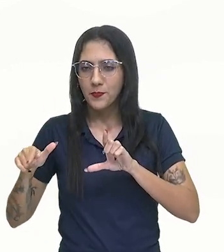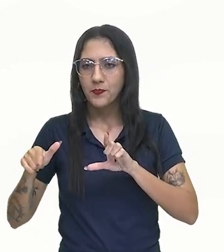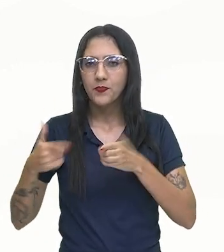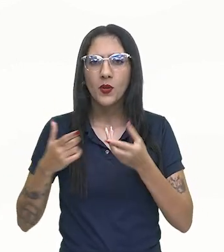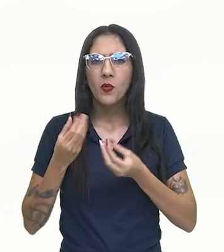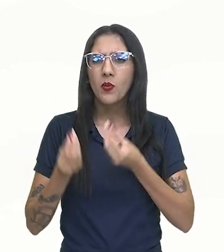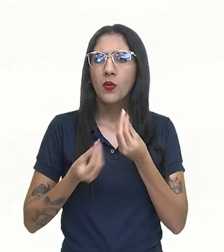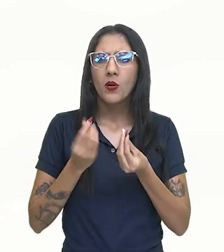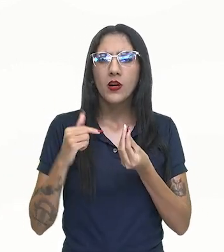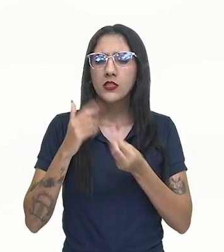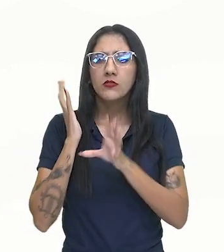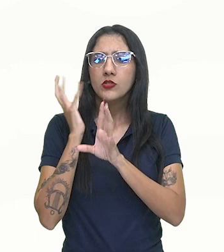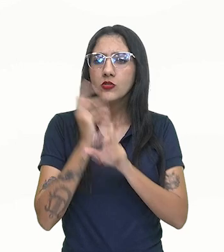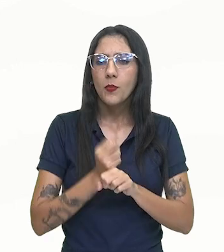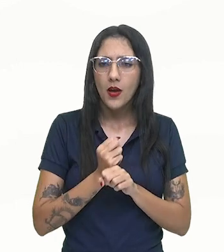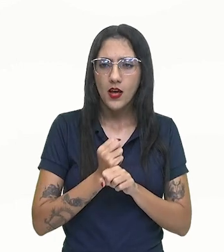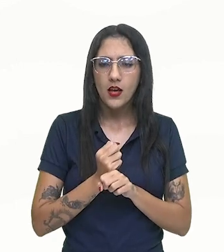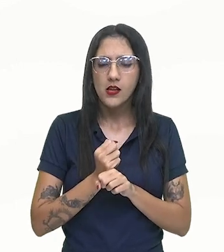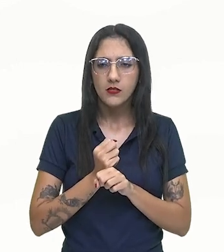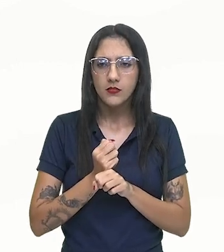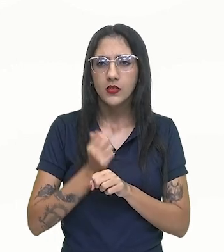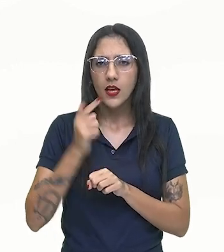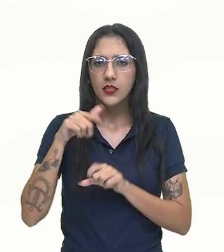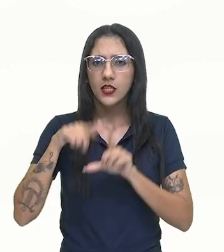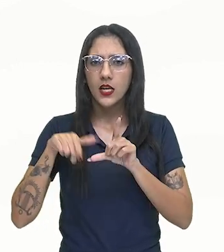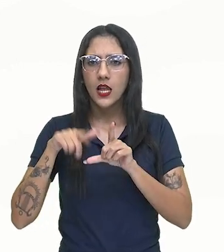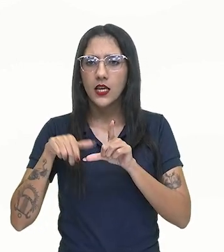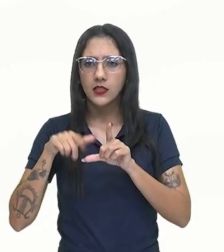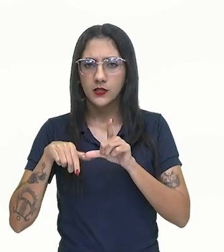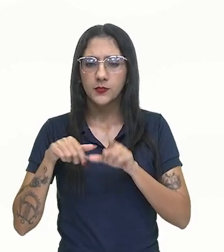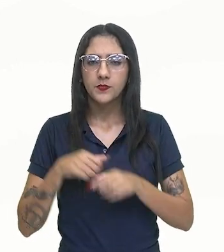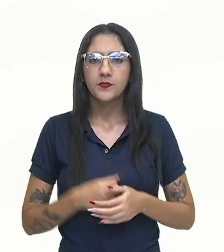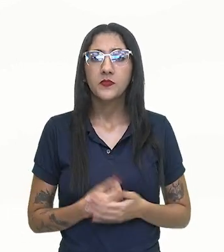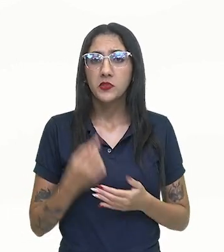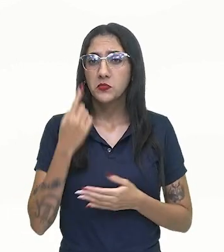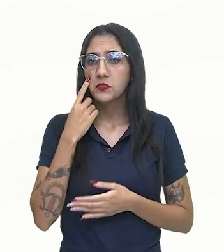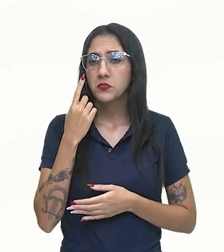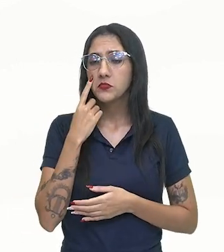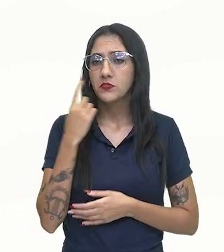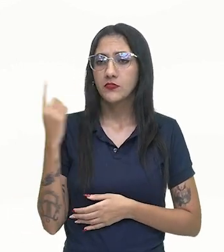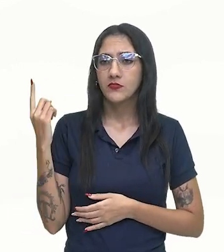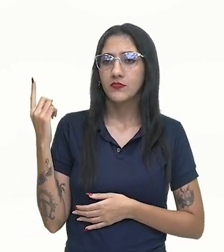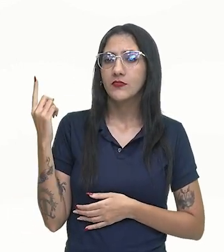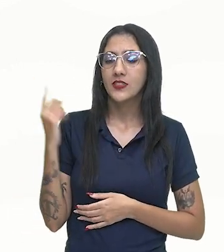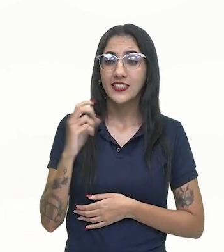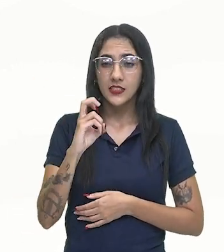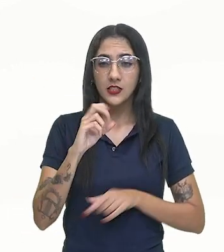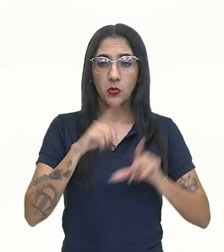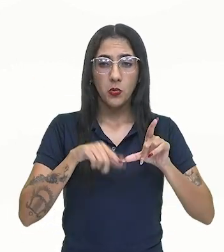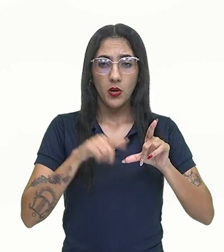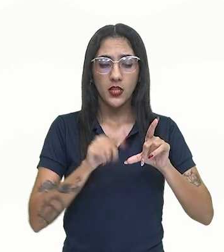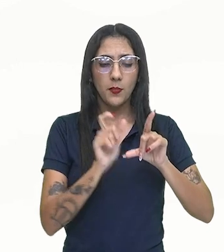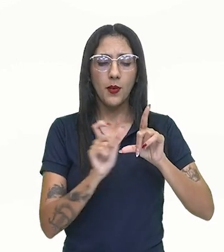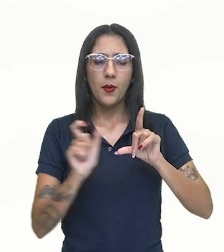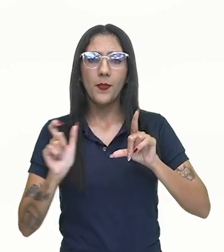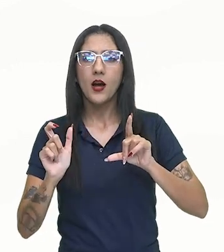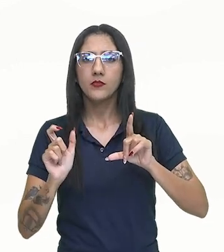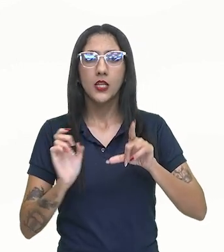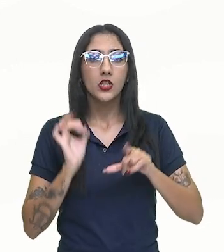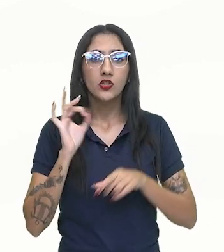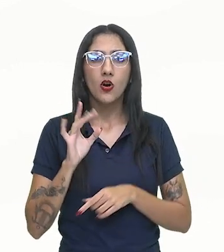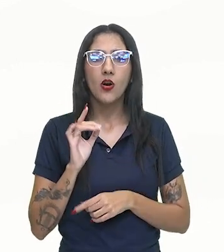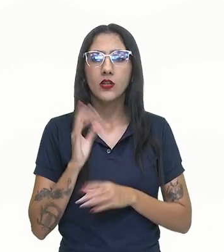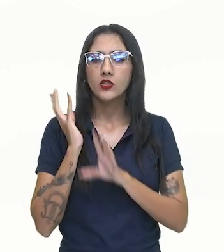da palavra Maués, como são aqui 5 letras, nenhuma delas se repete, basta calcular o fatorial de